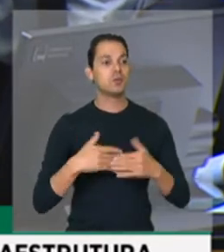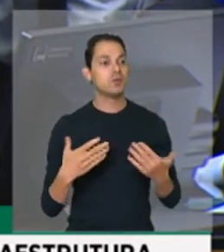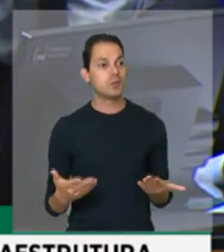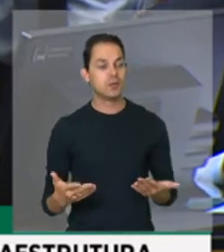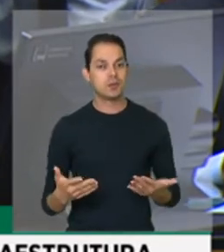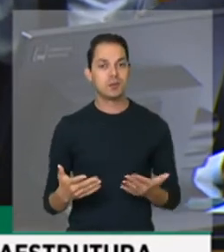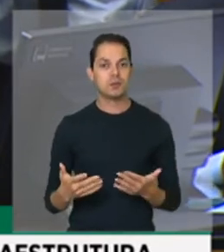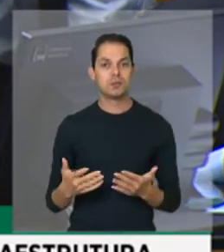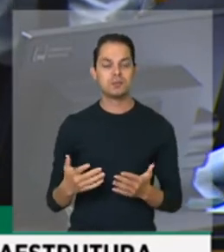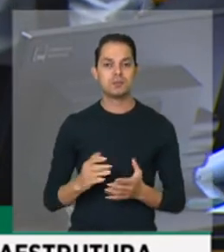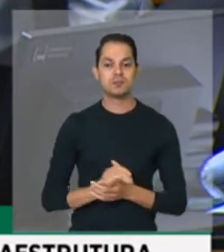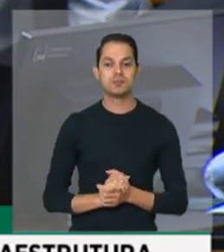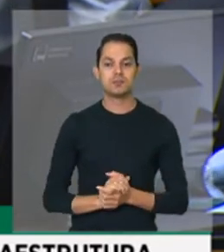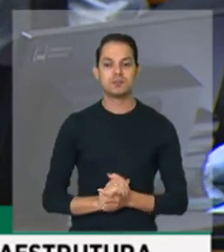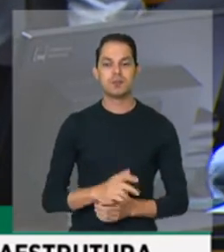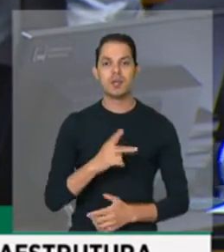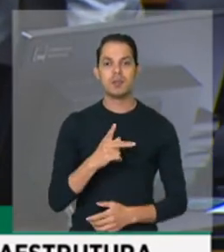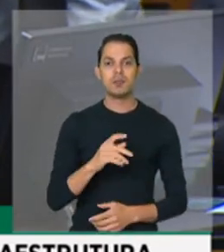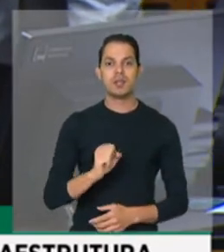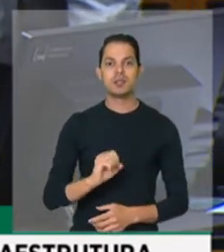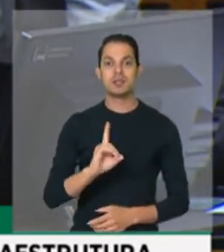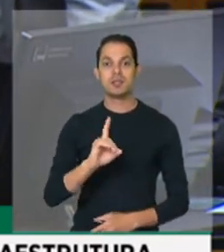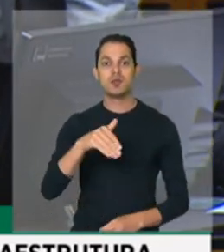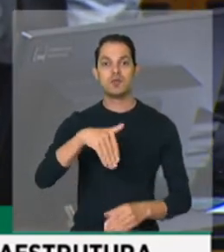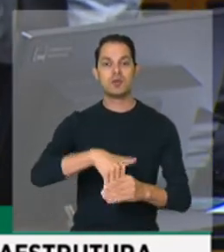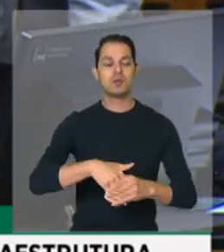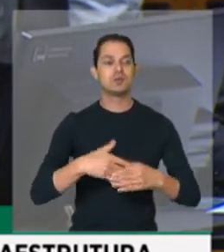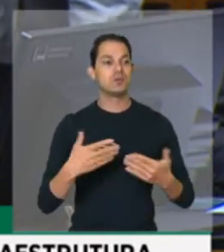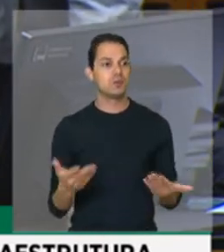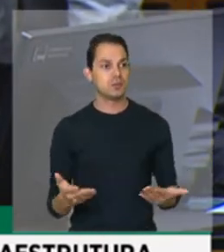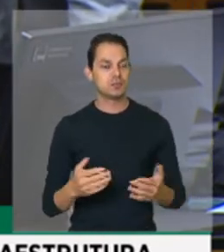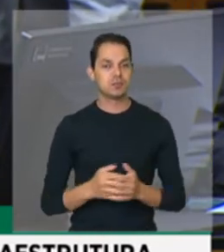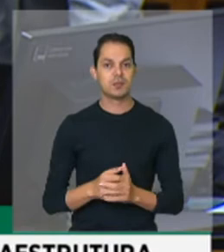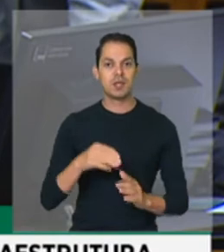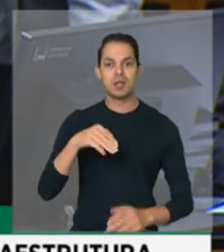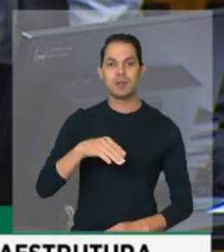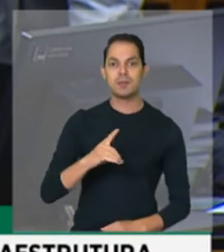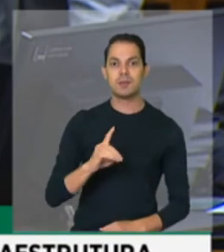Como orienta o PSD? O MDB?